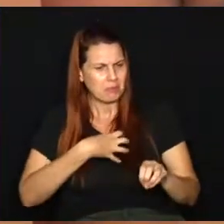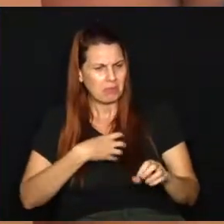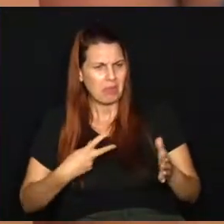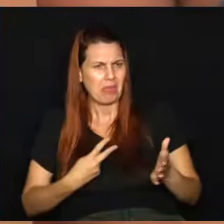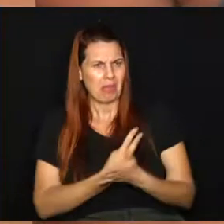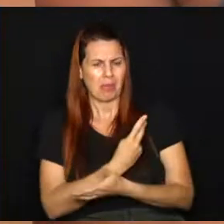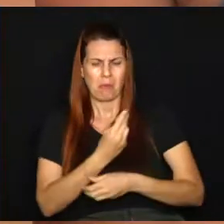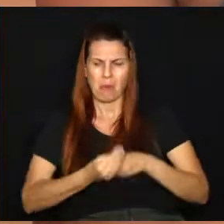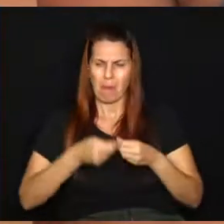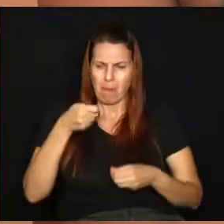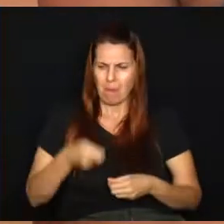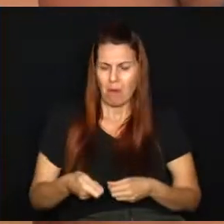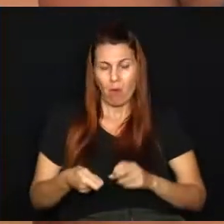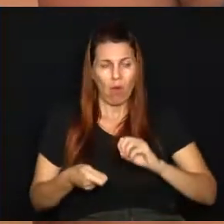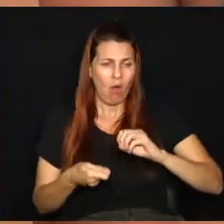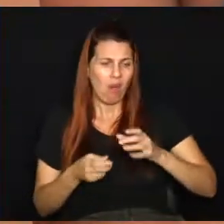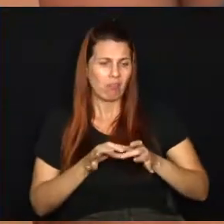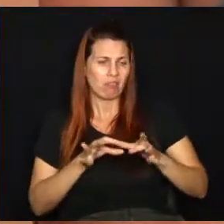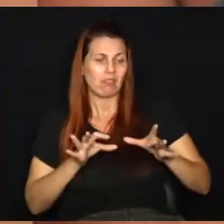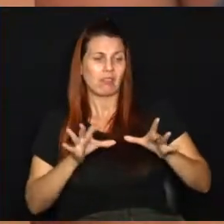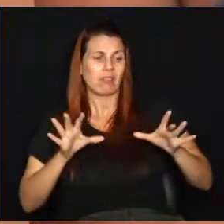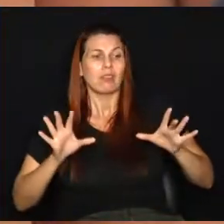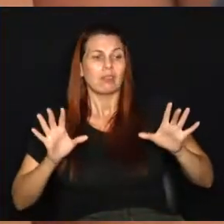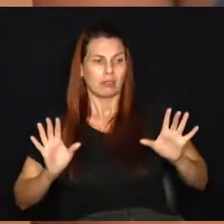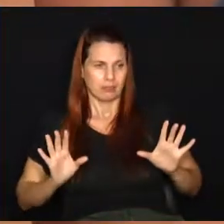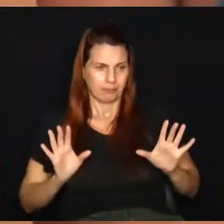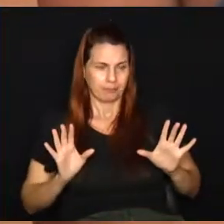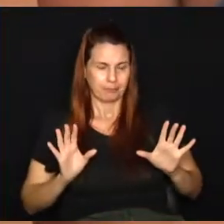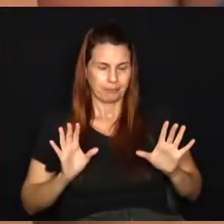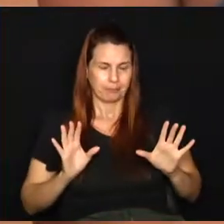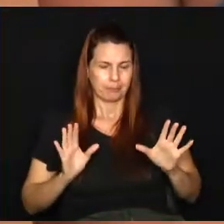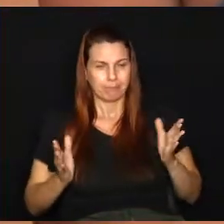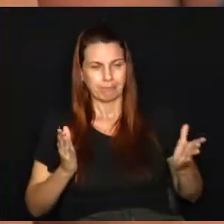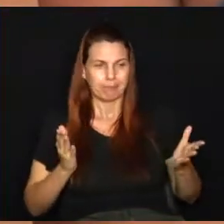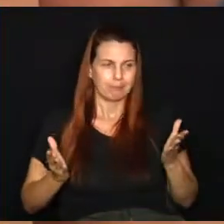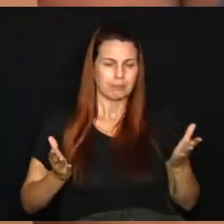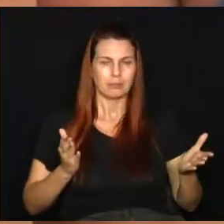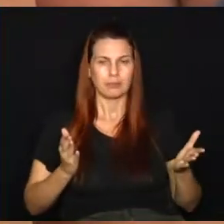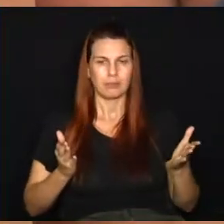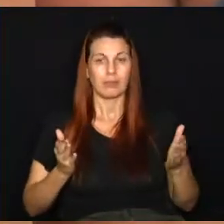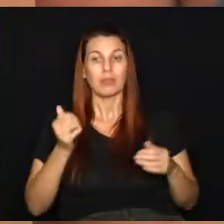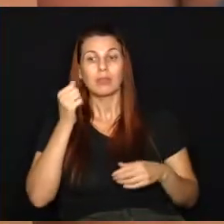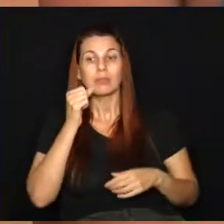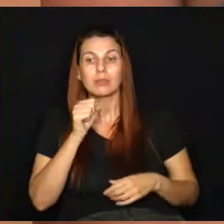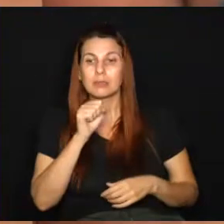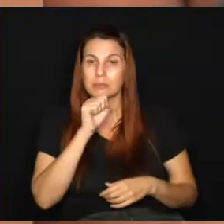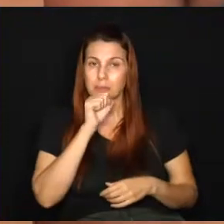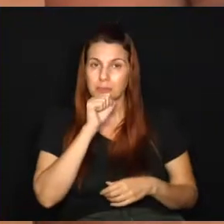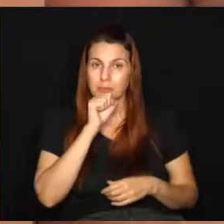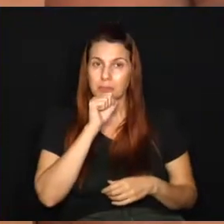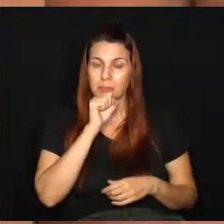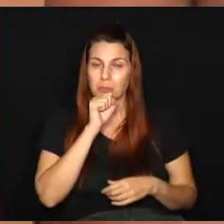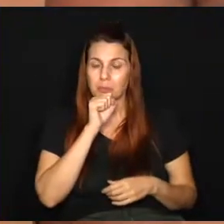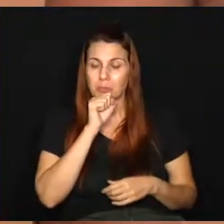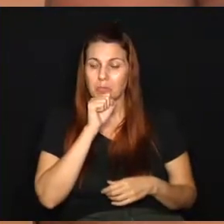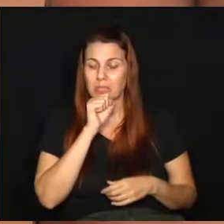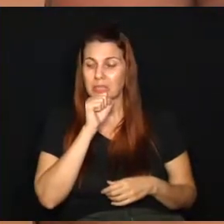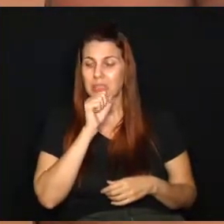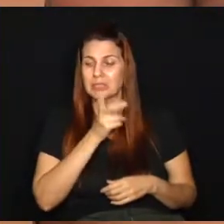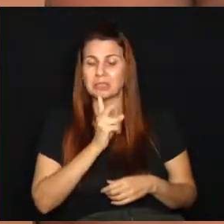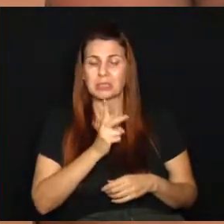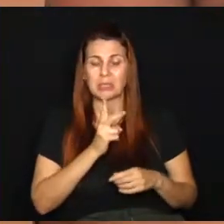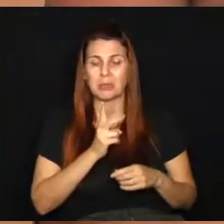ou foi muito rígida ou foi muito libertária, a mãe foi uma mãe ausente ou